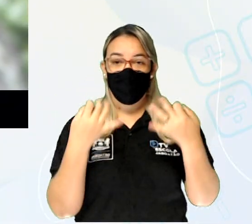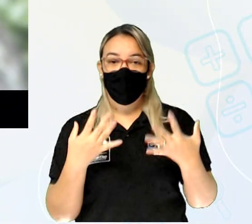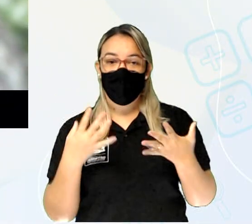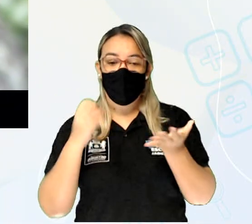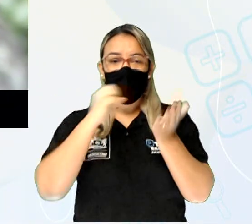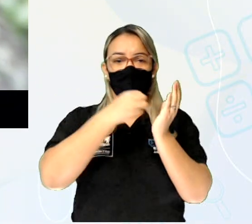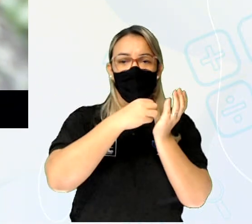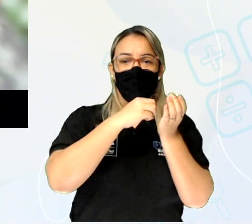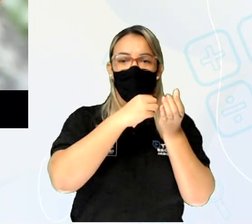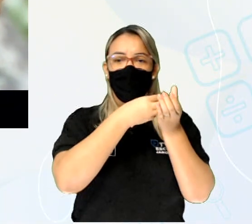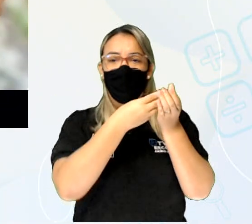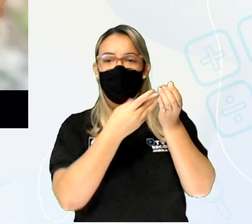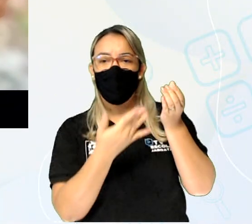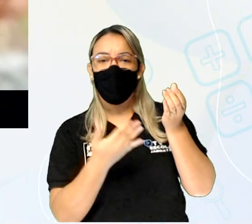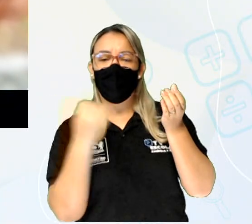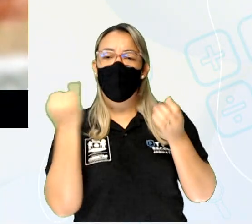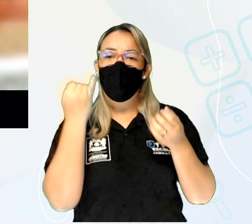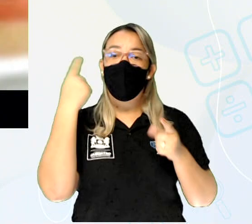espécies.